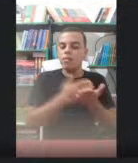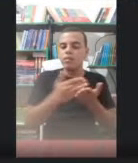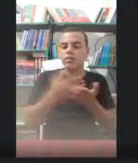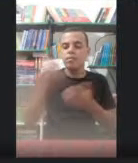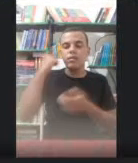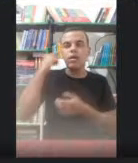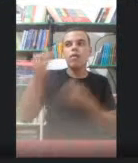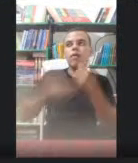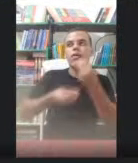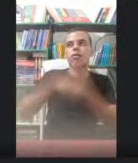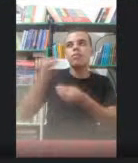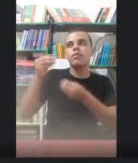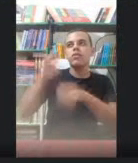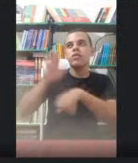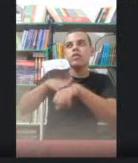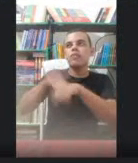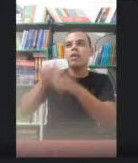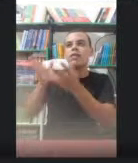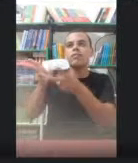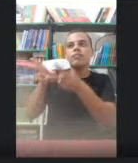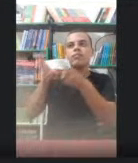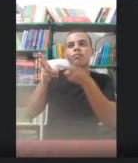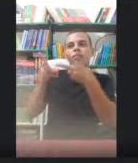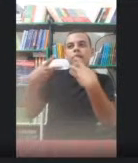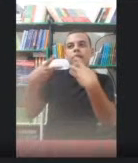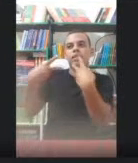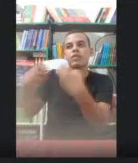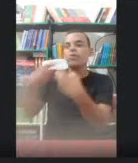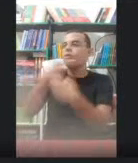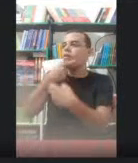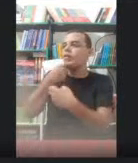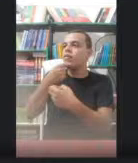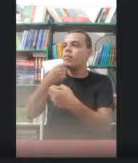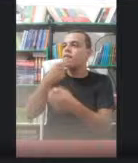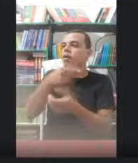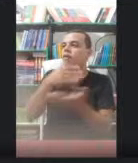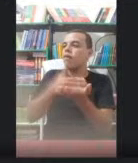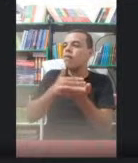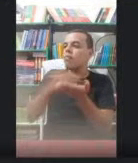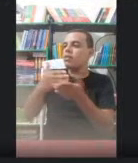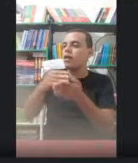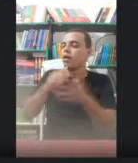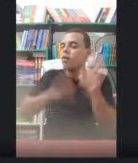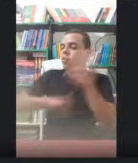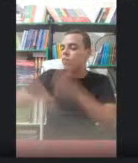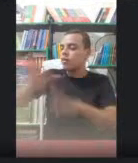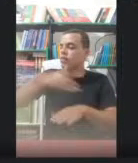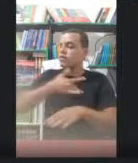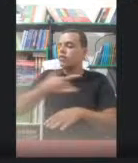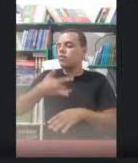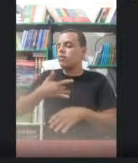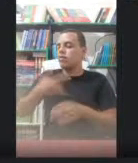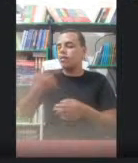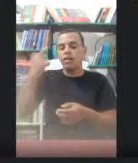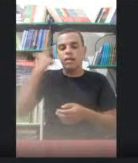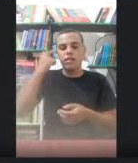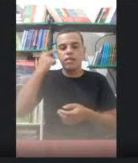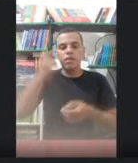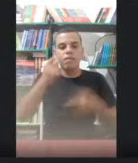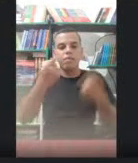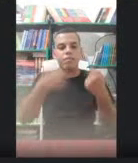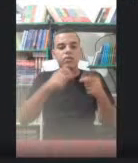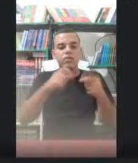homens ao momento do pré-natal, e o primeiro pontapé inicial foi uma oficina, a